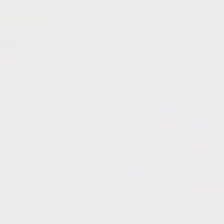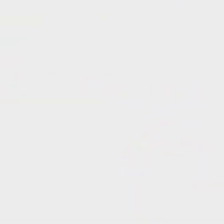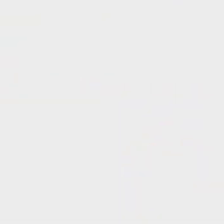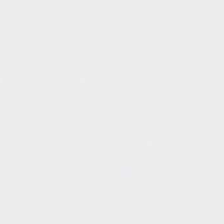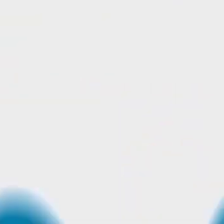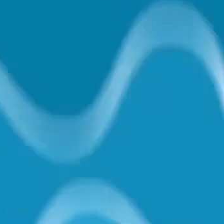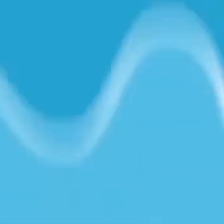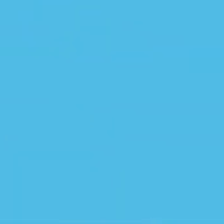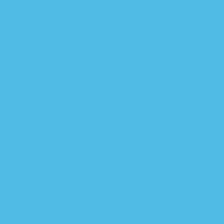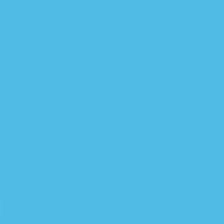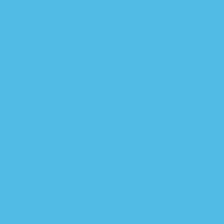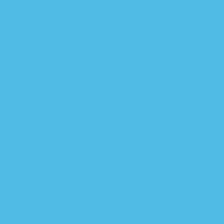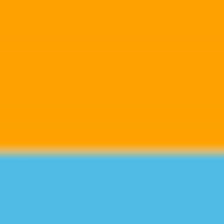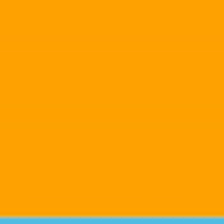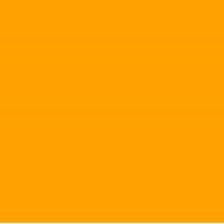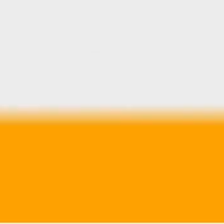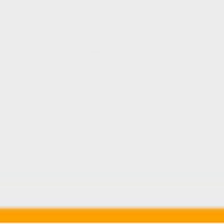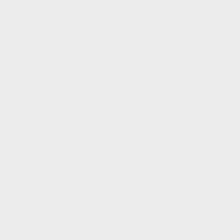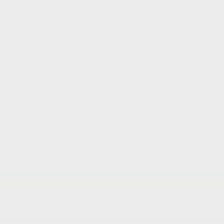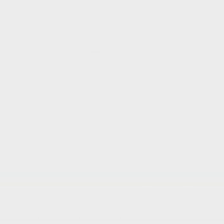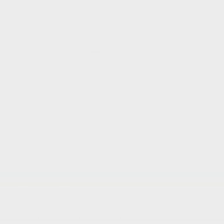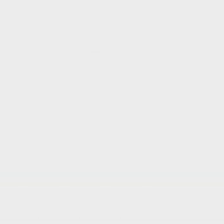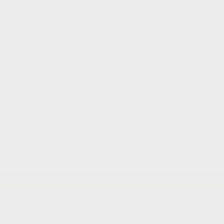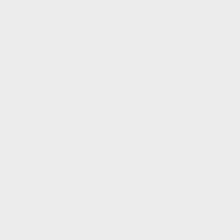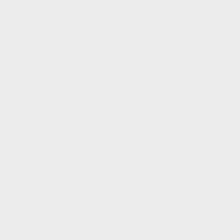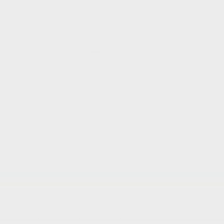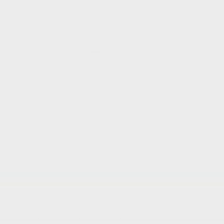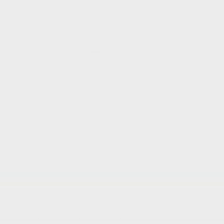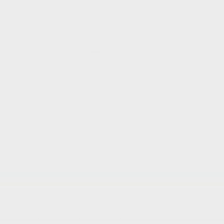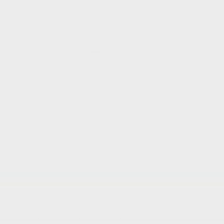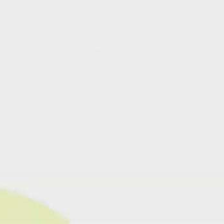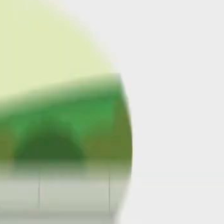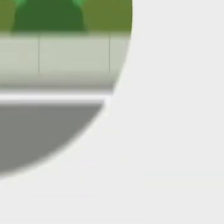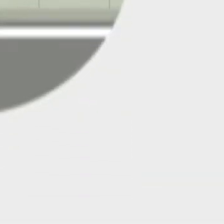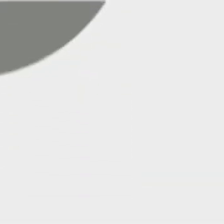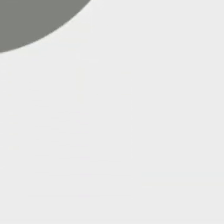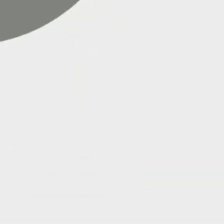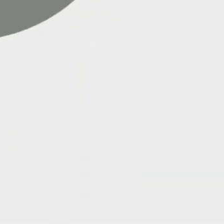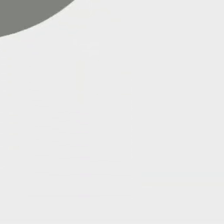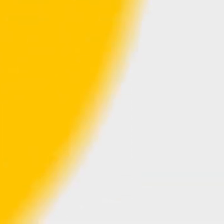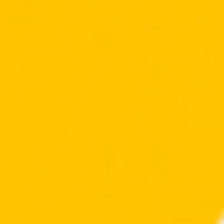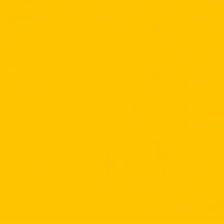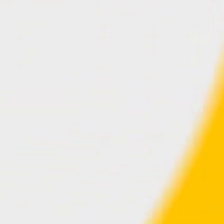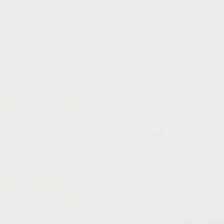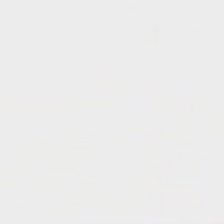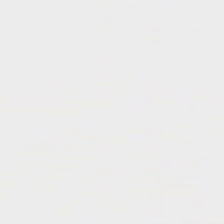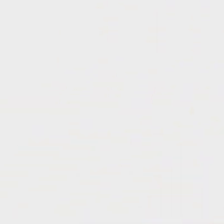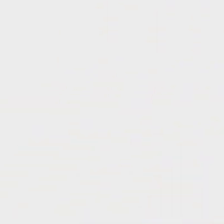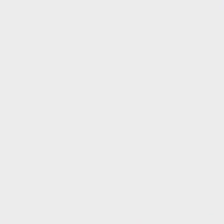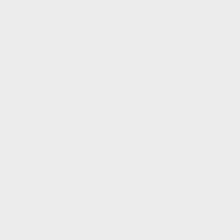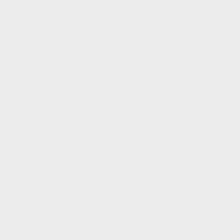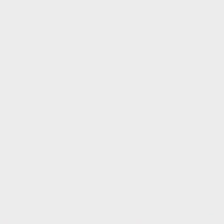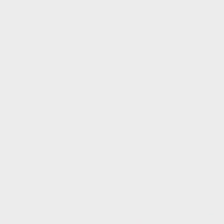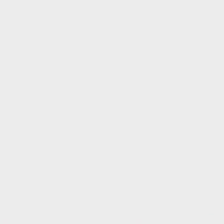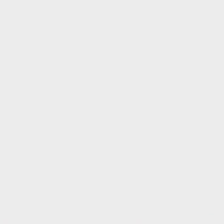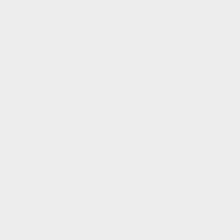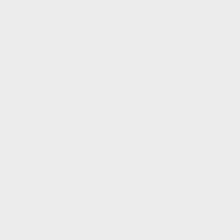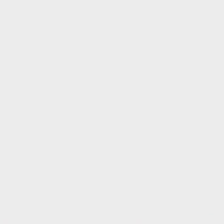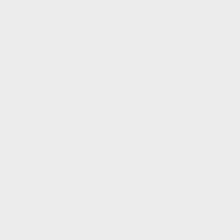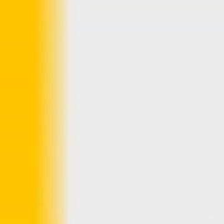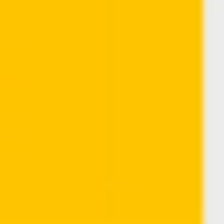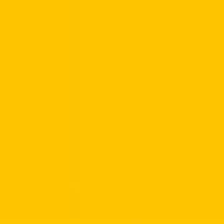das causas das enchentes e nunca deve ser jogado em canais, valas ou bueiros. O lixo é para ser jogado no